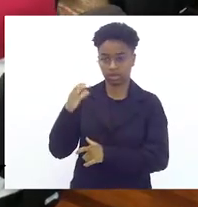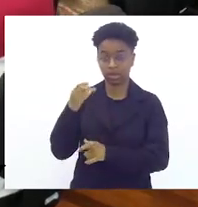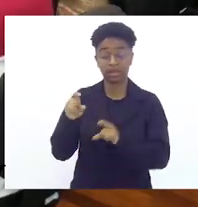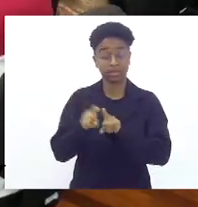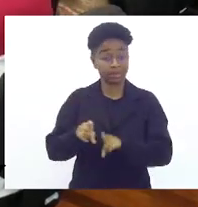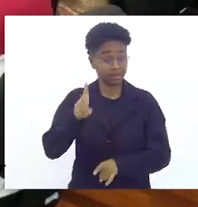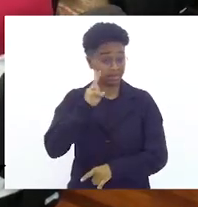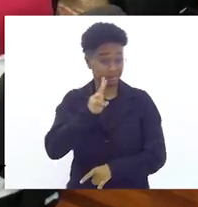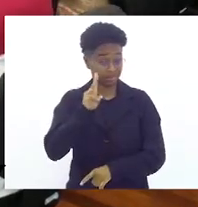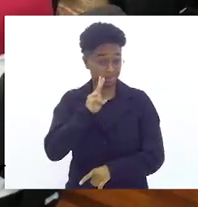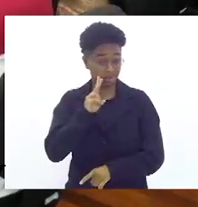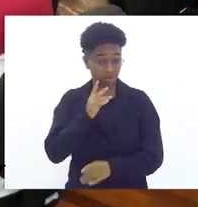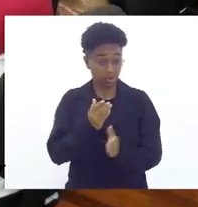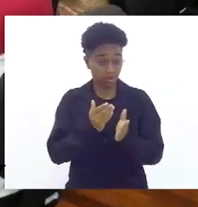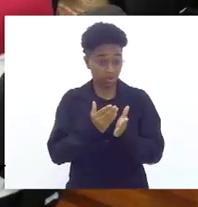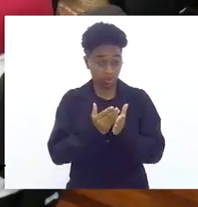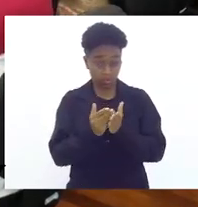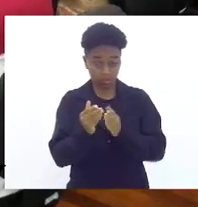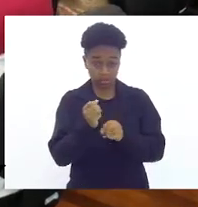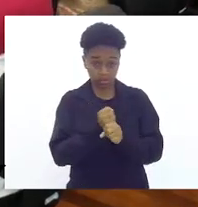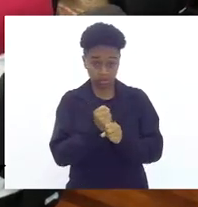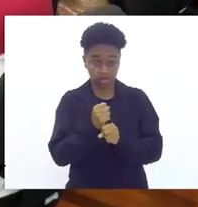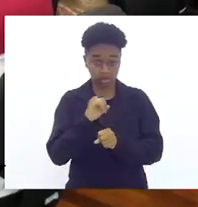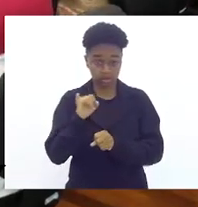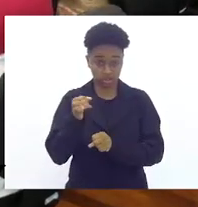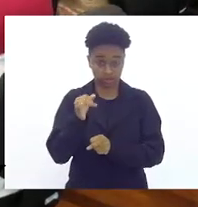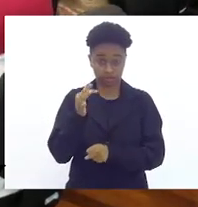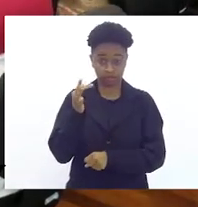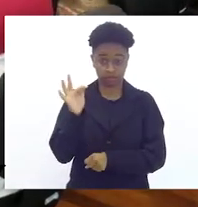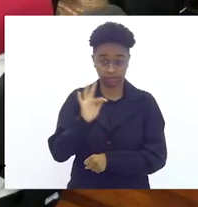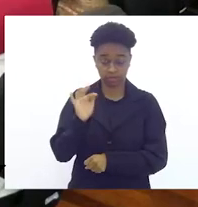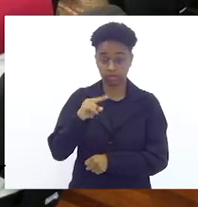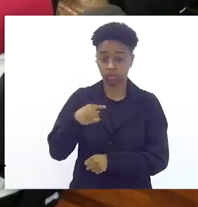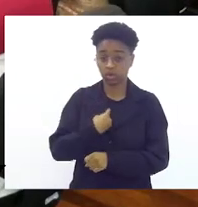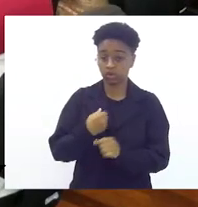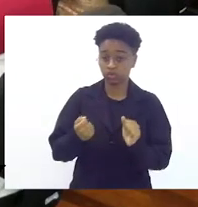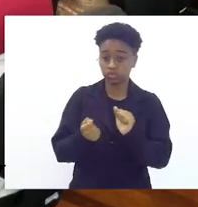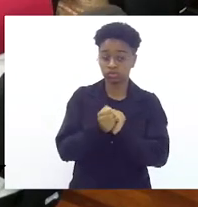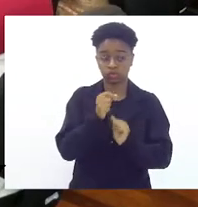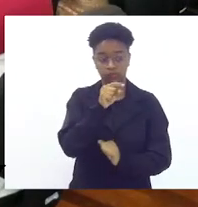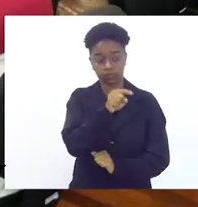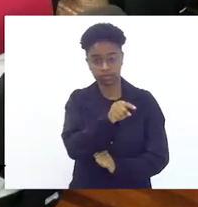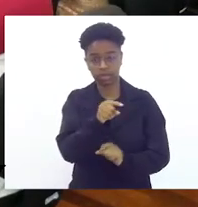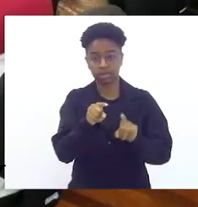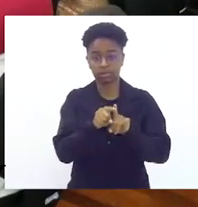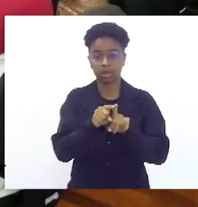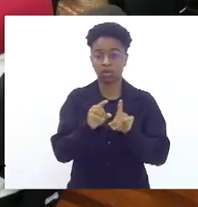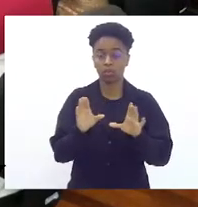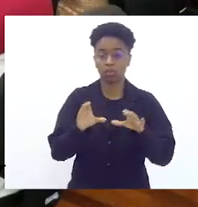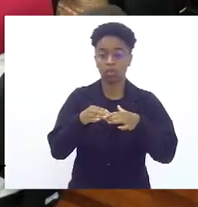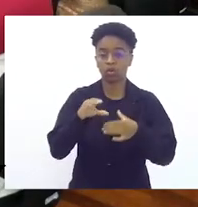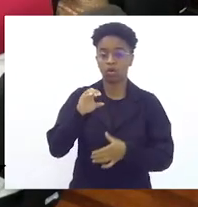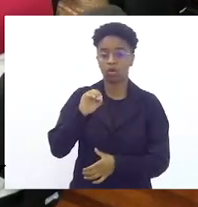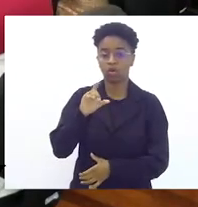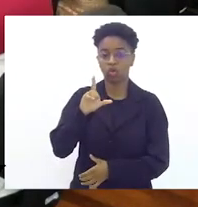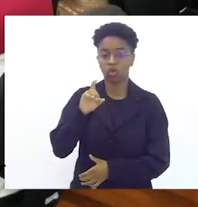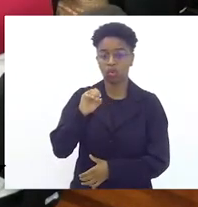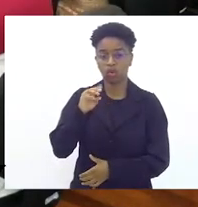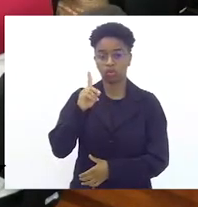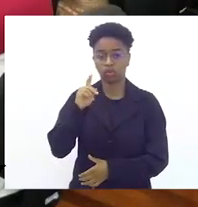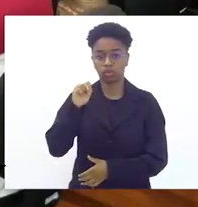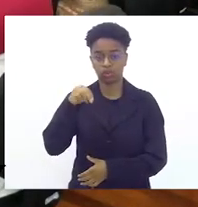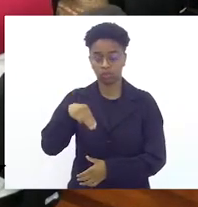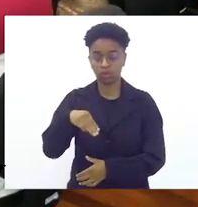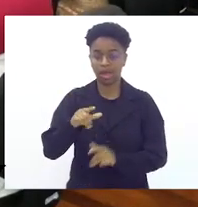Nadine que no início do ano nós fizemos em conjunto contigo e com Olodum Mirim um ato em Niterói contra